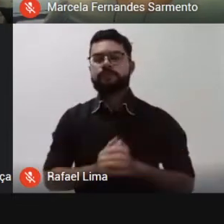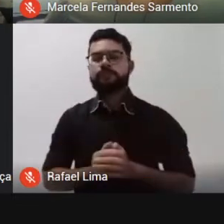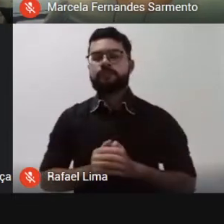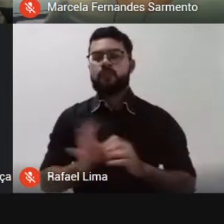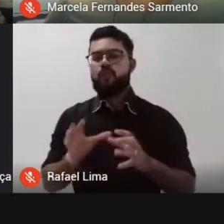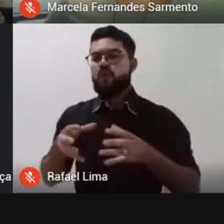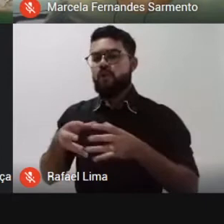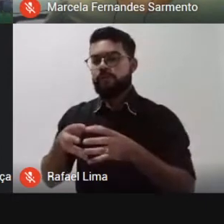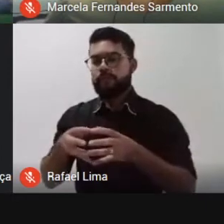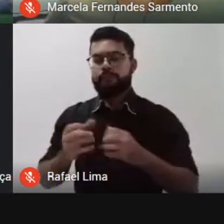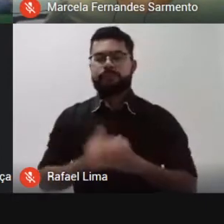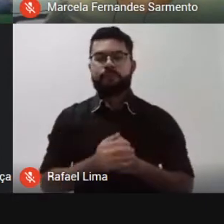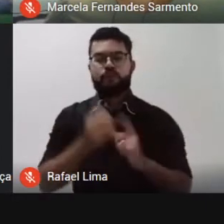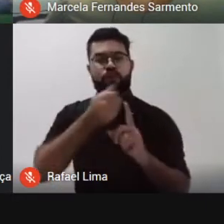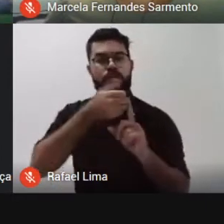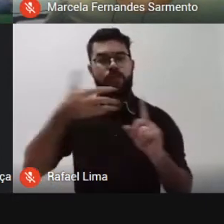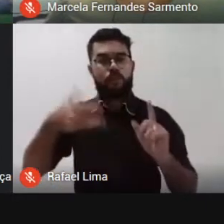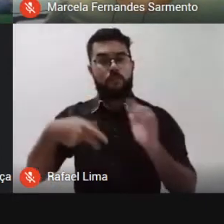extensão.